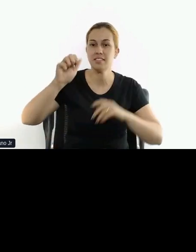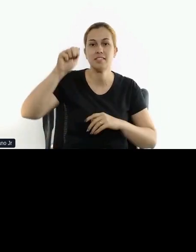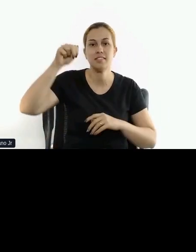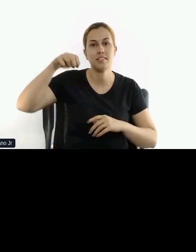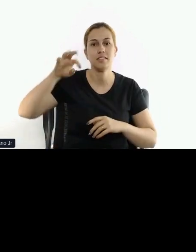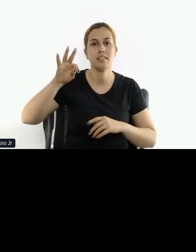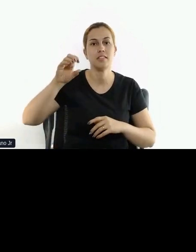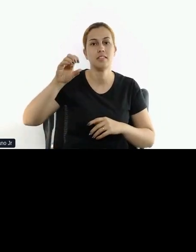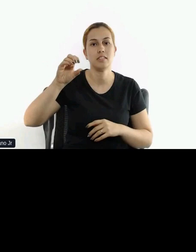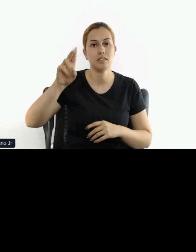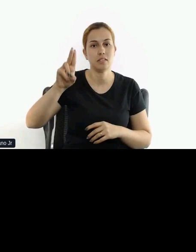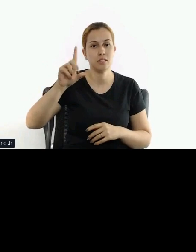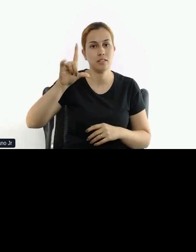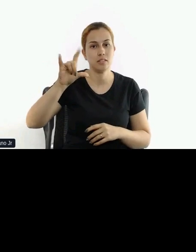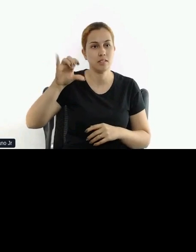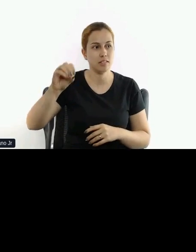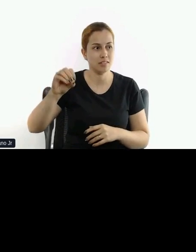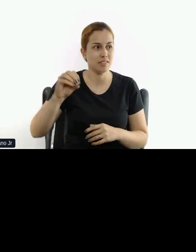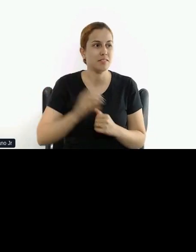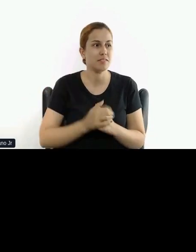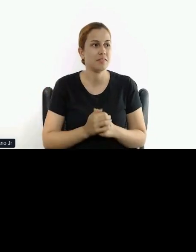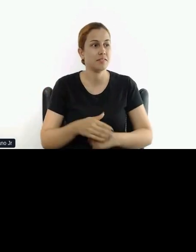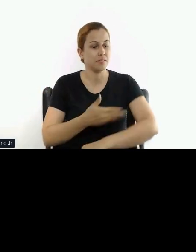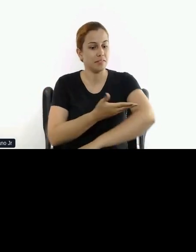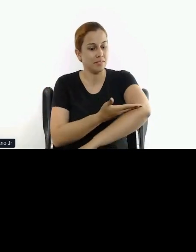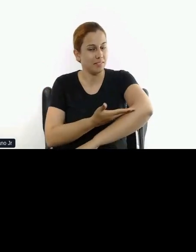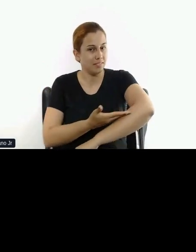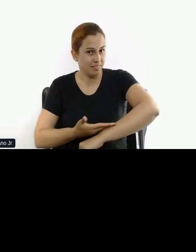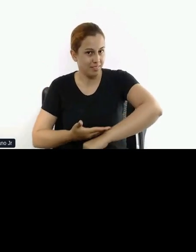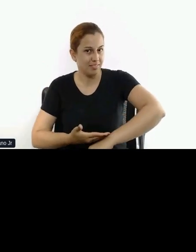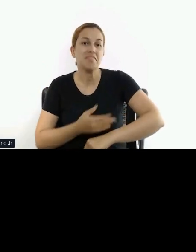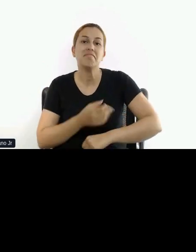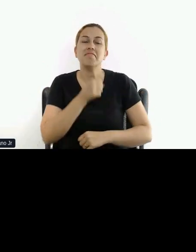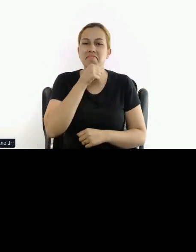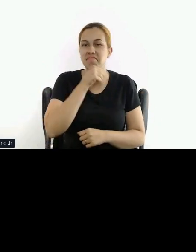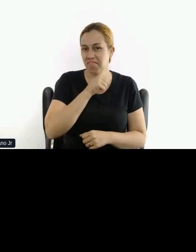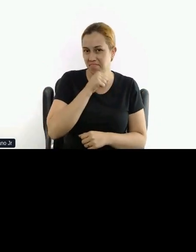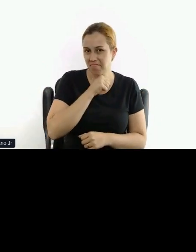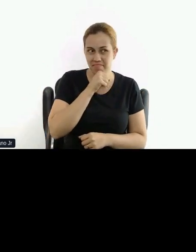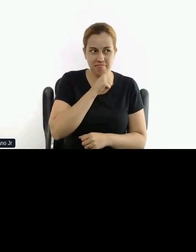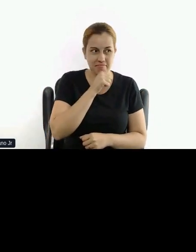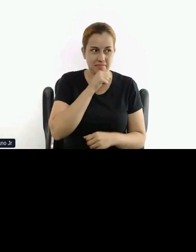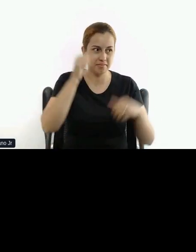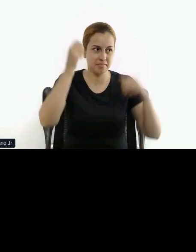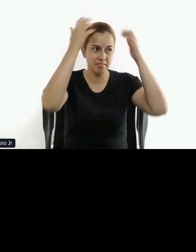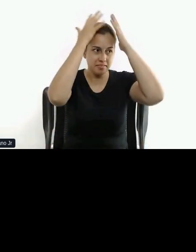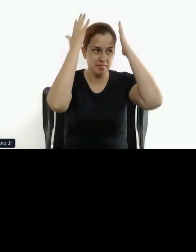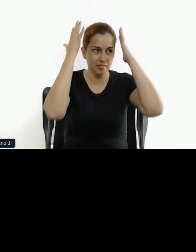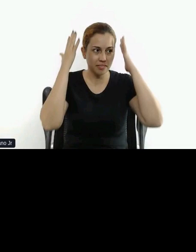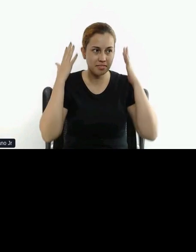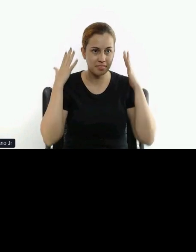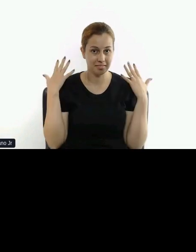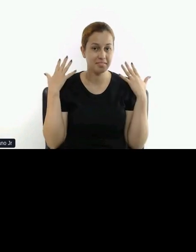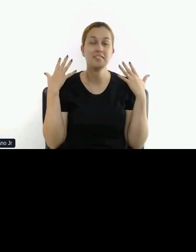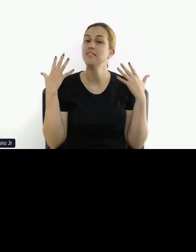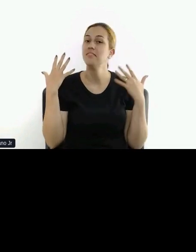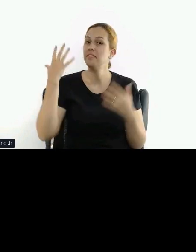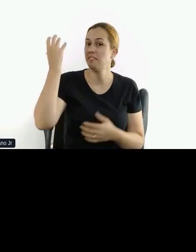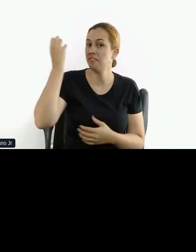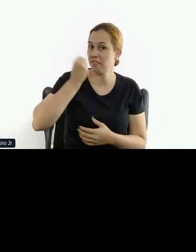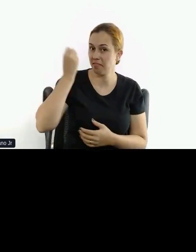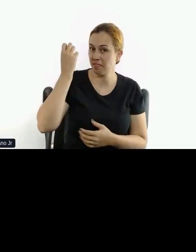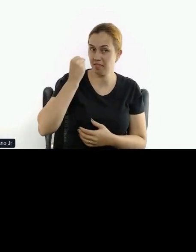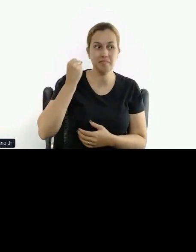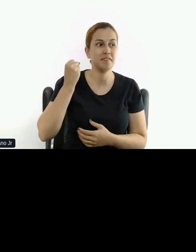sou pessoa de cor clara, idoso, cabelos brancos, longos, vestindo uma camisa